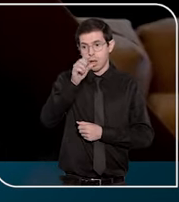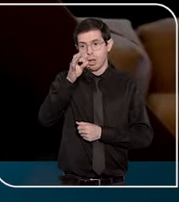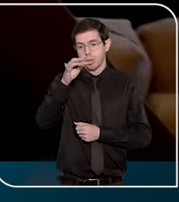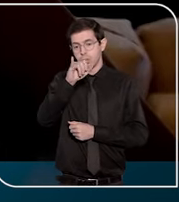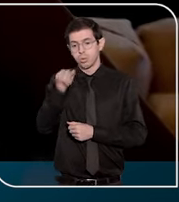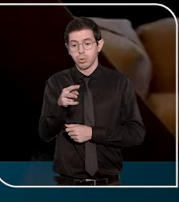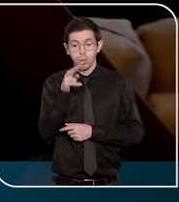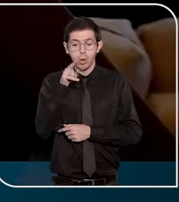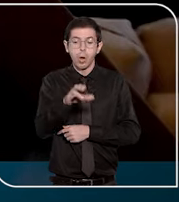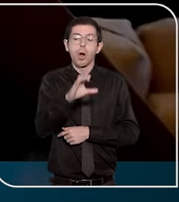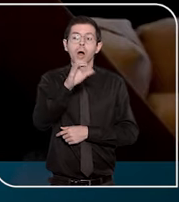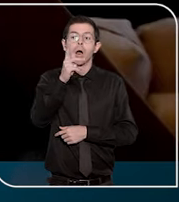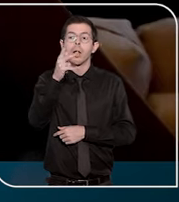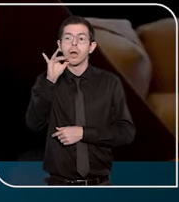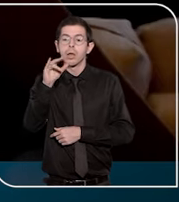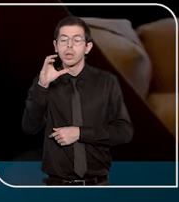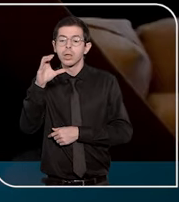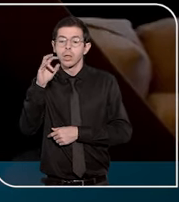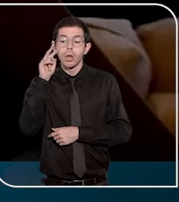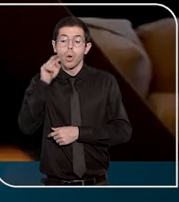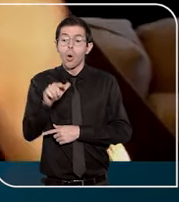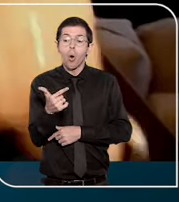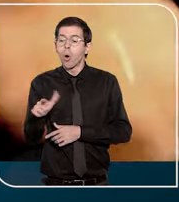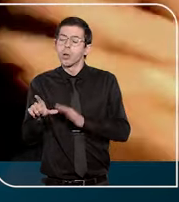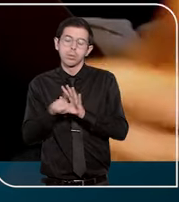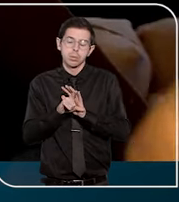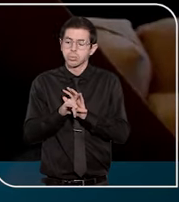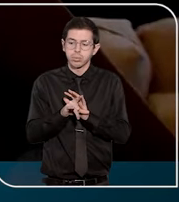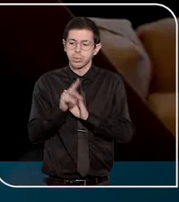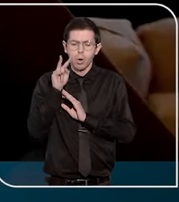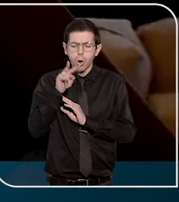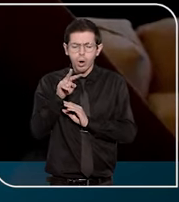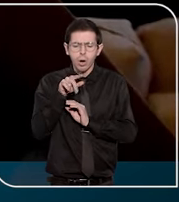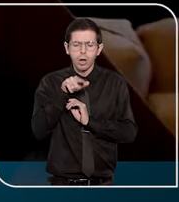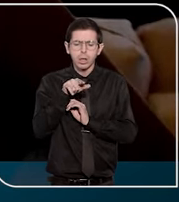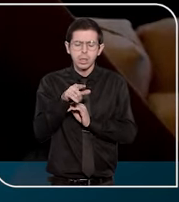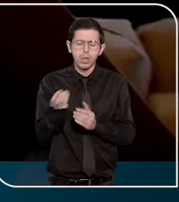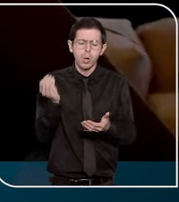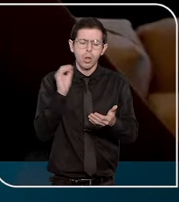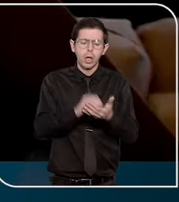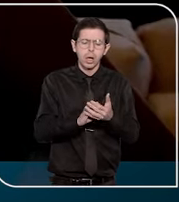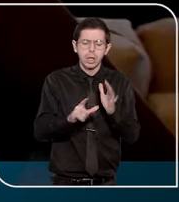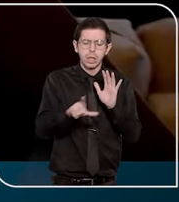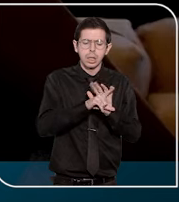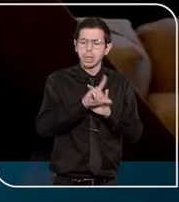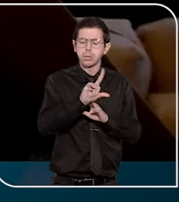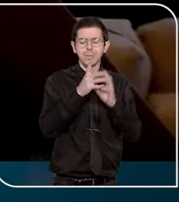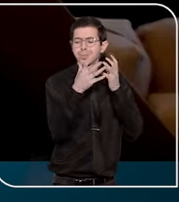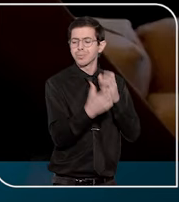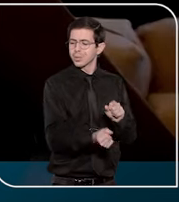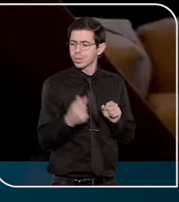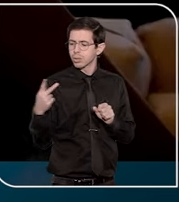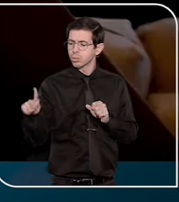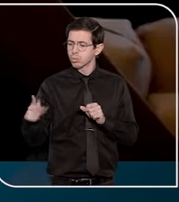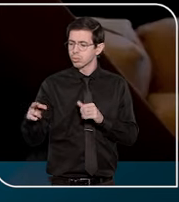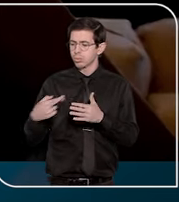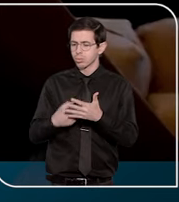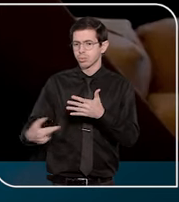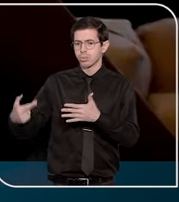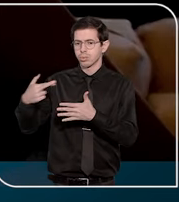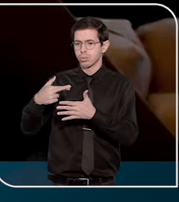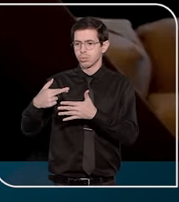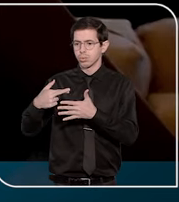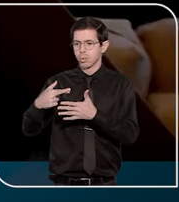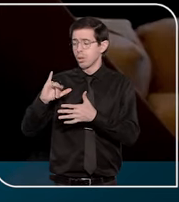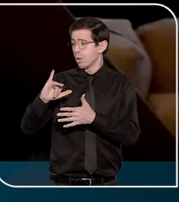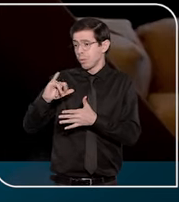para eventualmente alguma outra lei e falou: ó, aqui, aplicando a lei, não dá para conhecer o seu recurso. Não importa qual